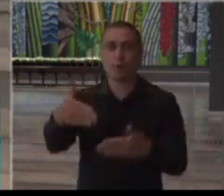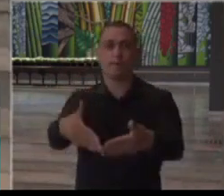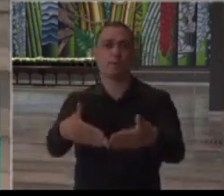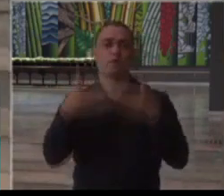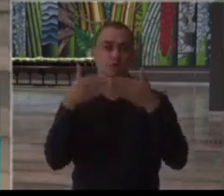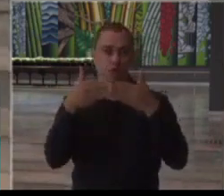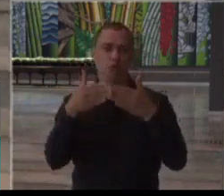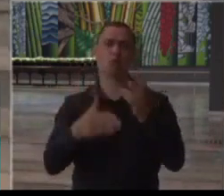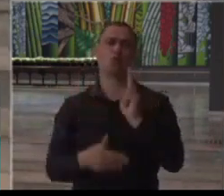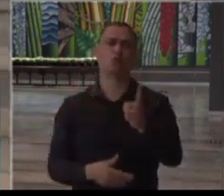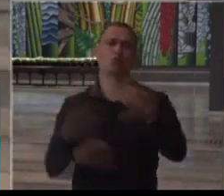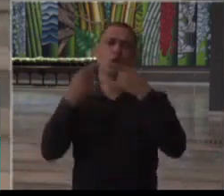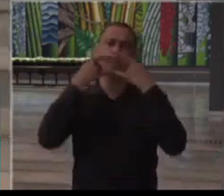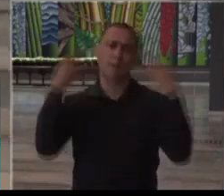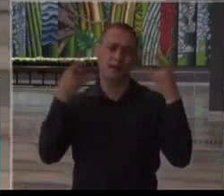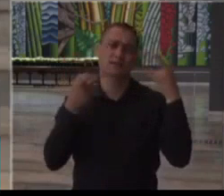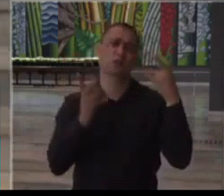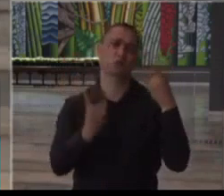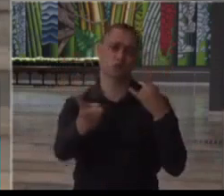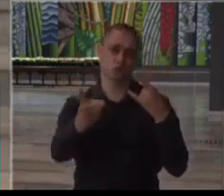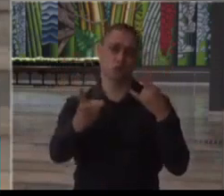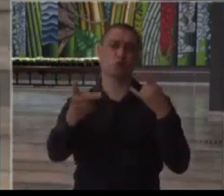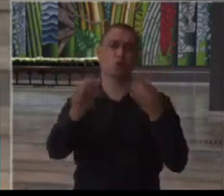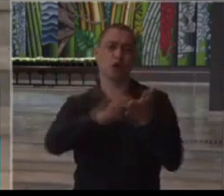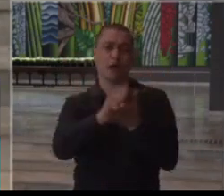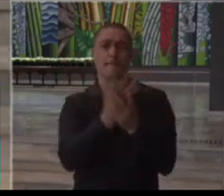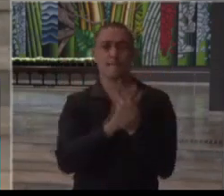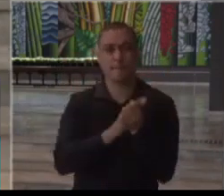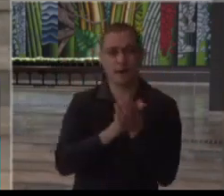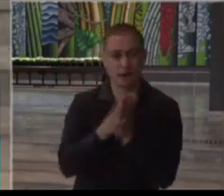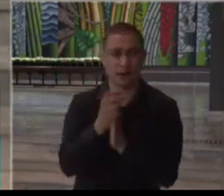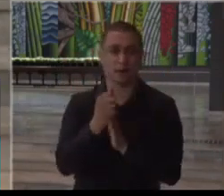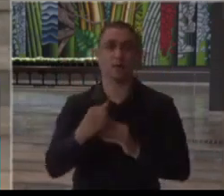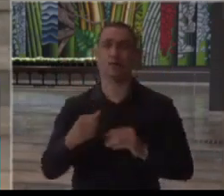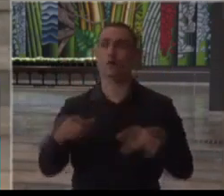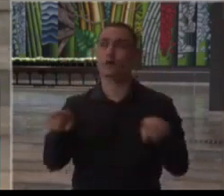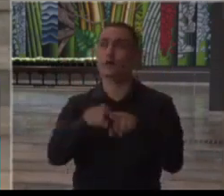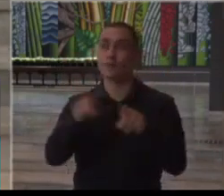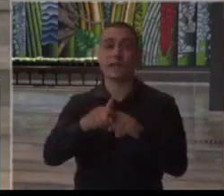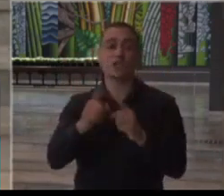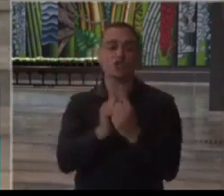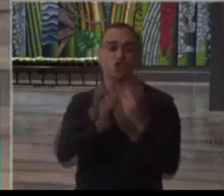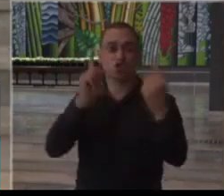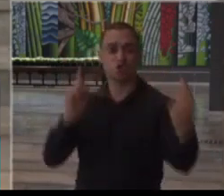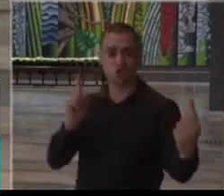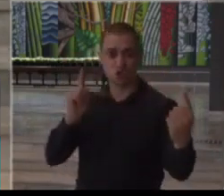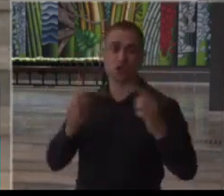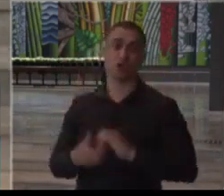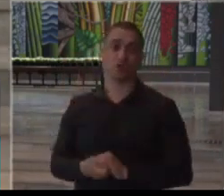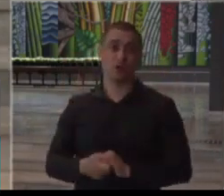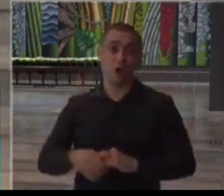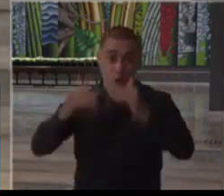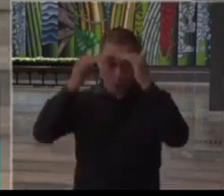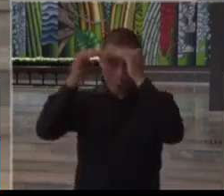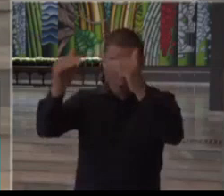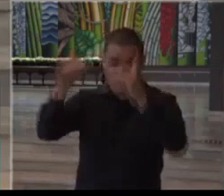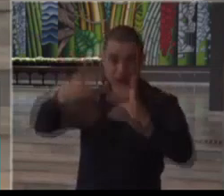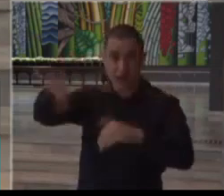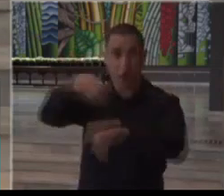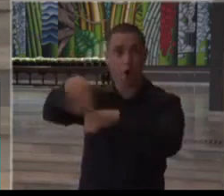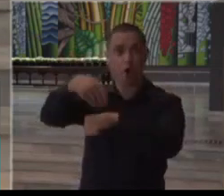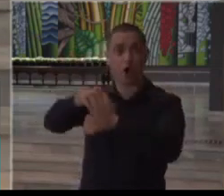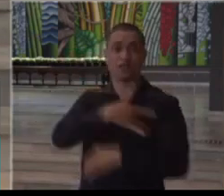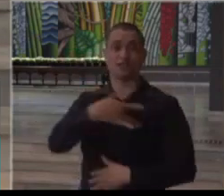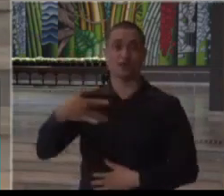que, por favor, continuem usando máscara, higienizando as suas mãos, fazendo o distanciamento social, respeitando